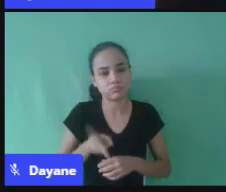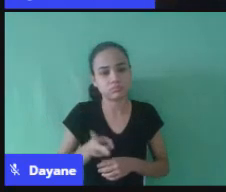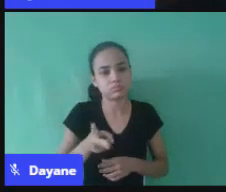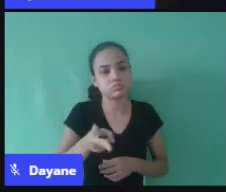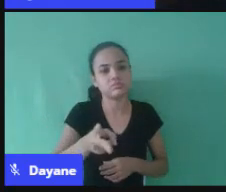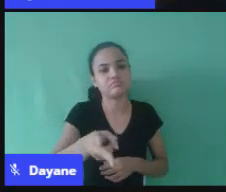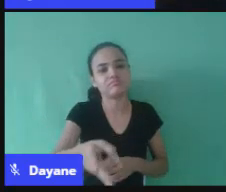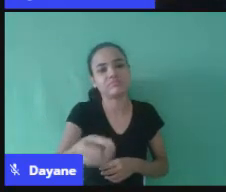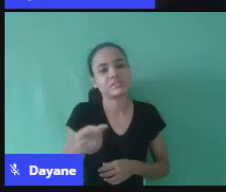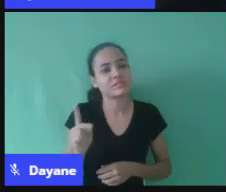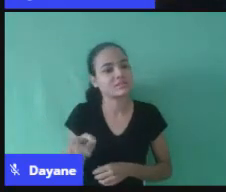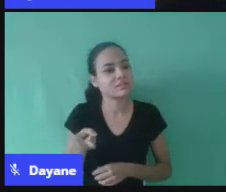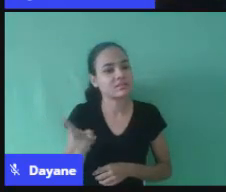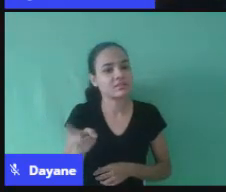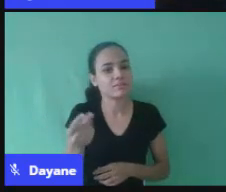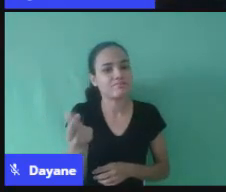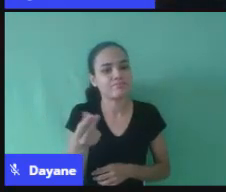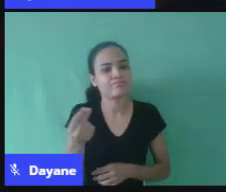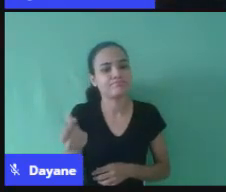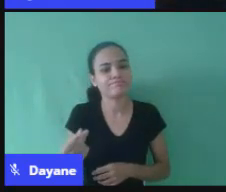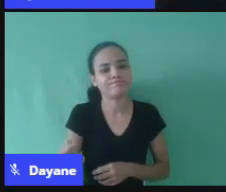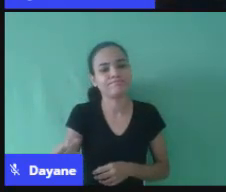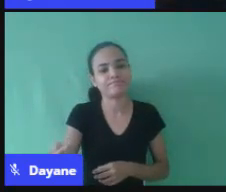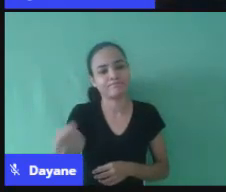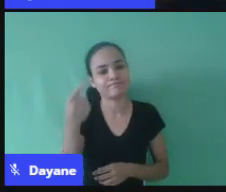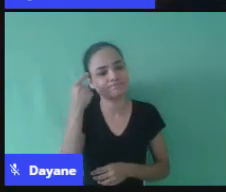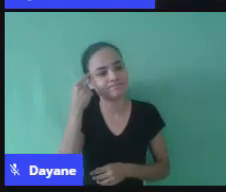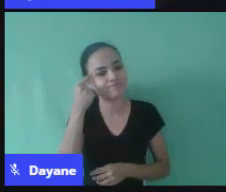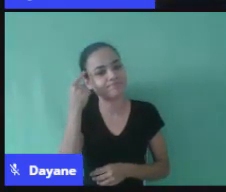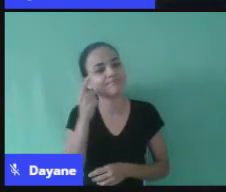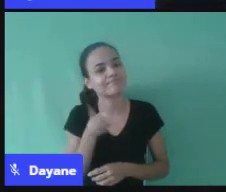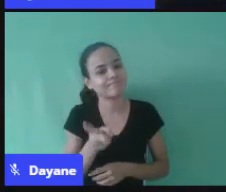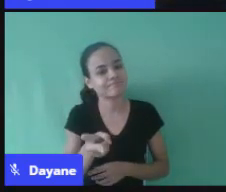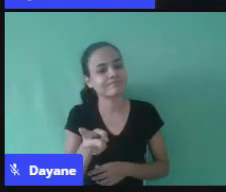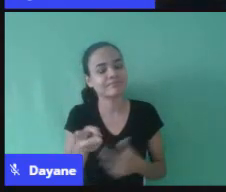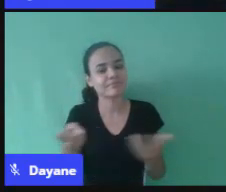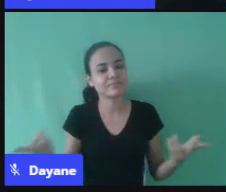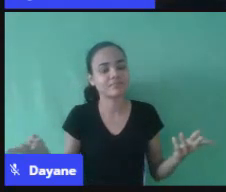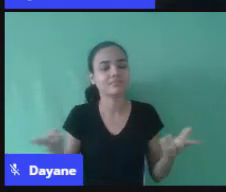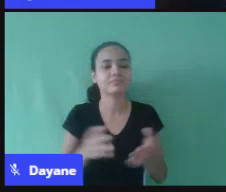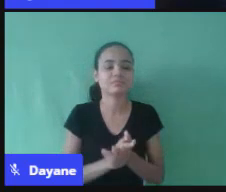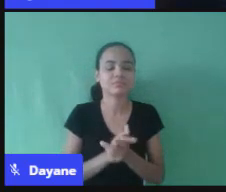E nessa perspectiva sempre neoliberal, já que há